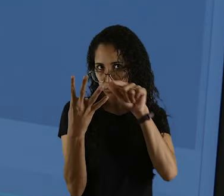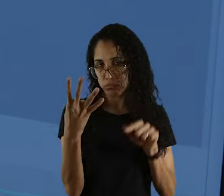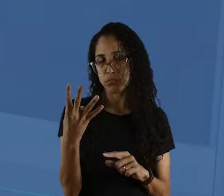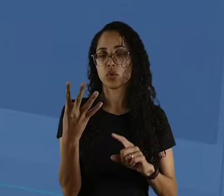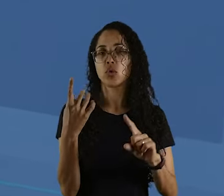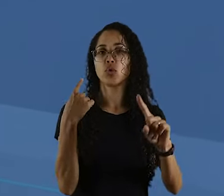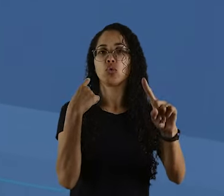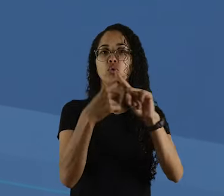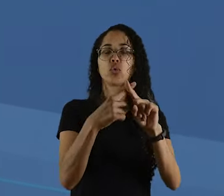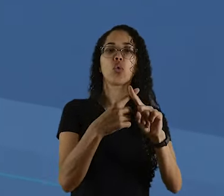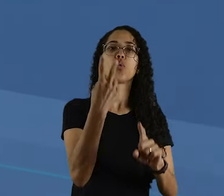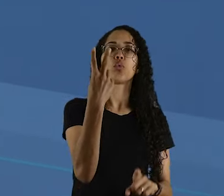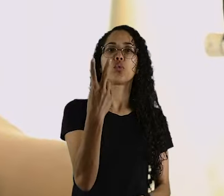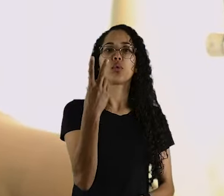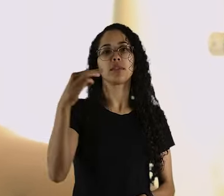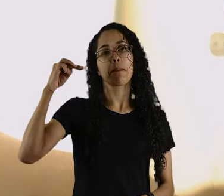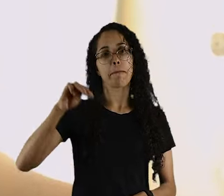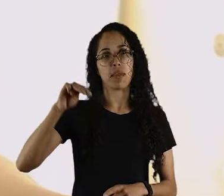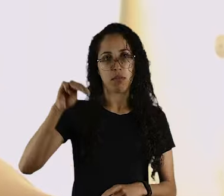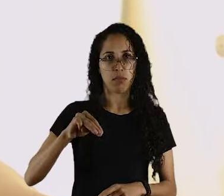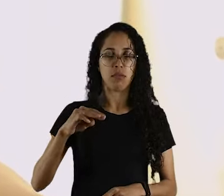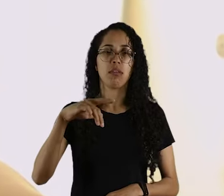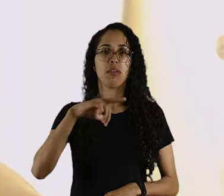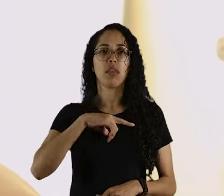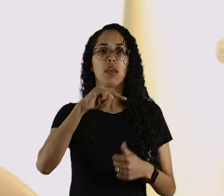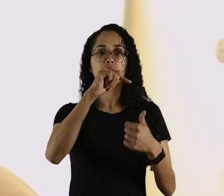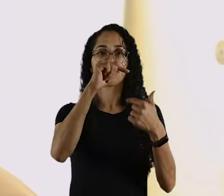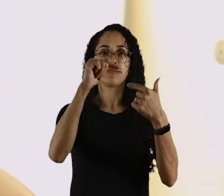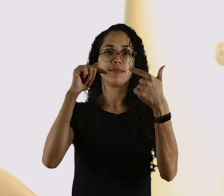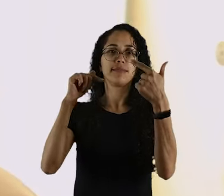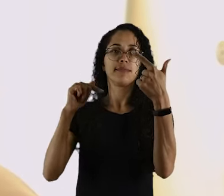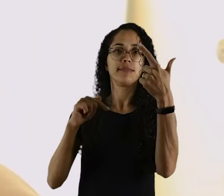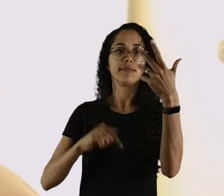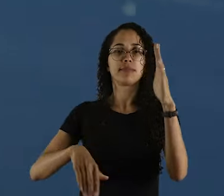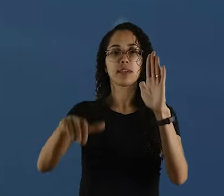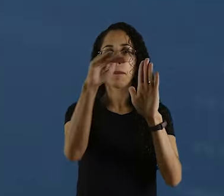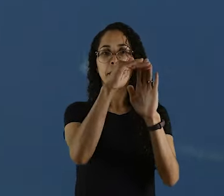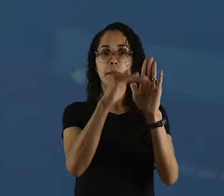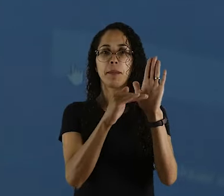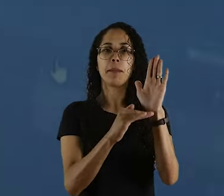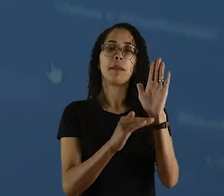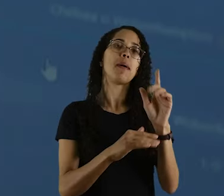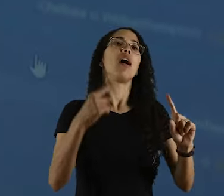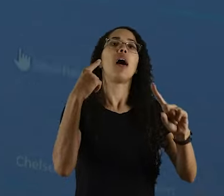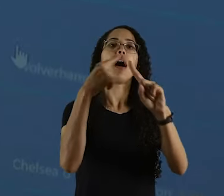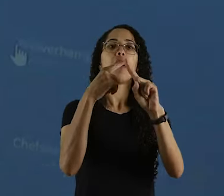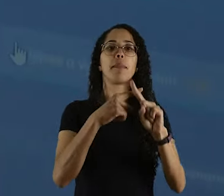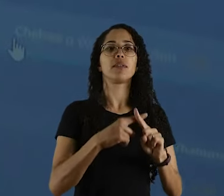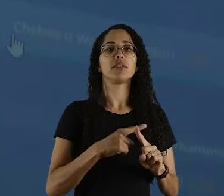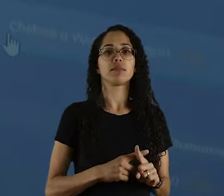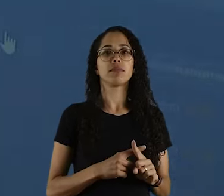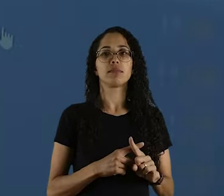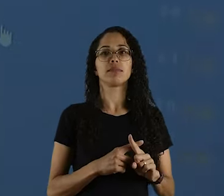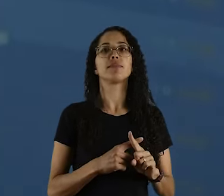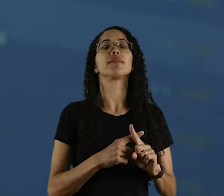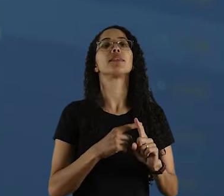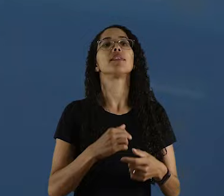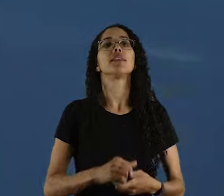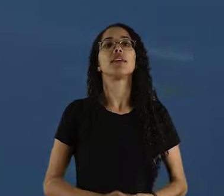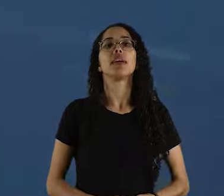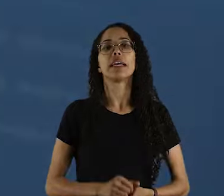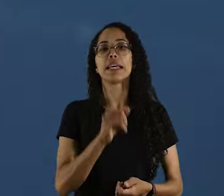jogos são de 2 minutos e aí eu tenho toda essa grade aqui de possíveis apostas, né? Cada númerozinho